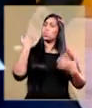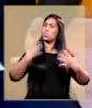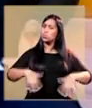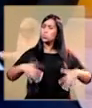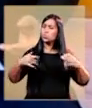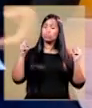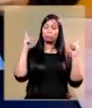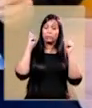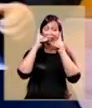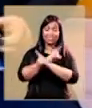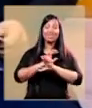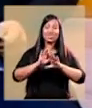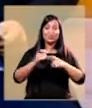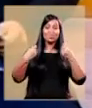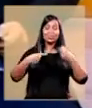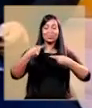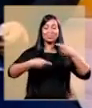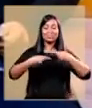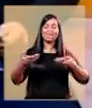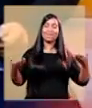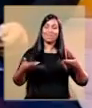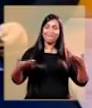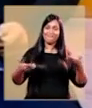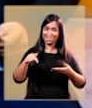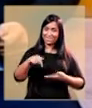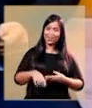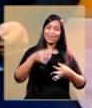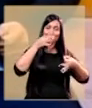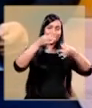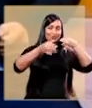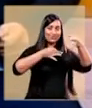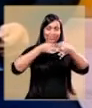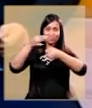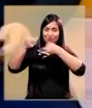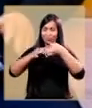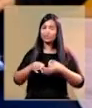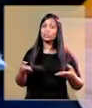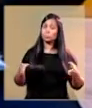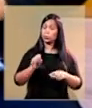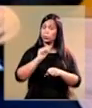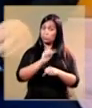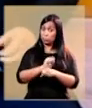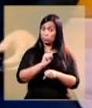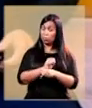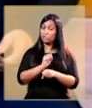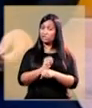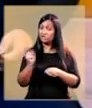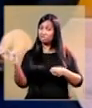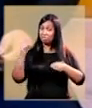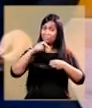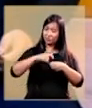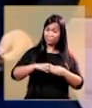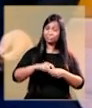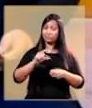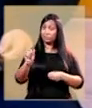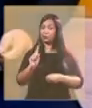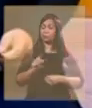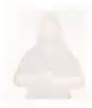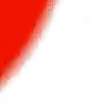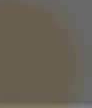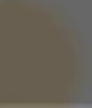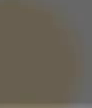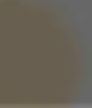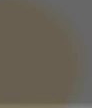muito complexo e merece essa discussão que a gente está tendo agora no Ponto de Vista. A gente faz um breve intervalo e volta já já. Não saia